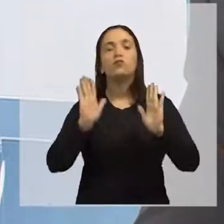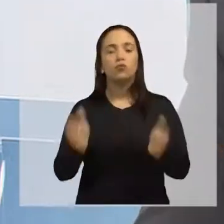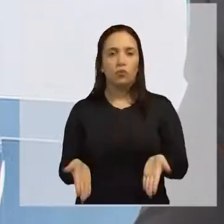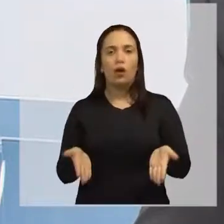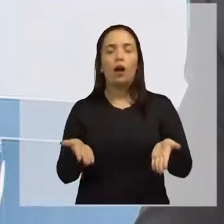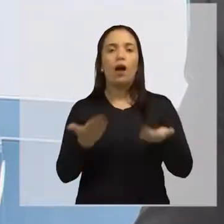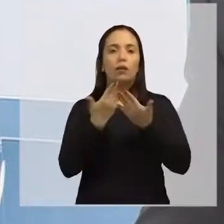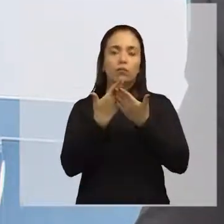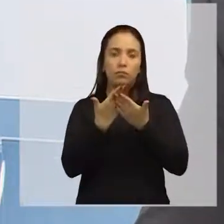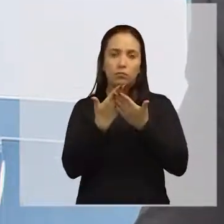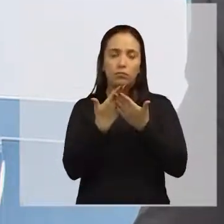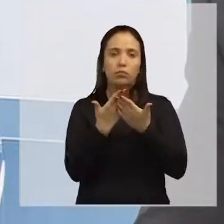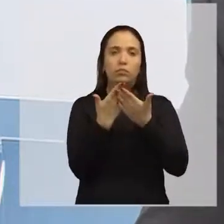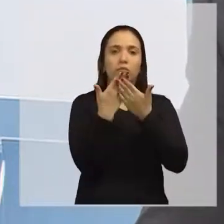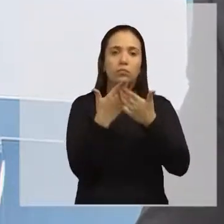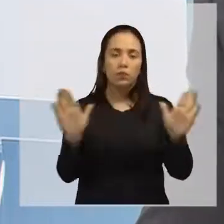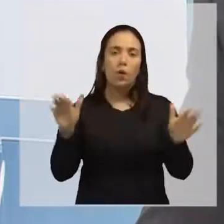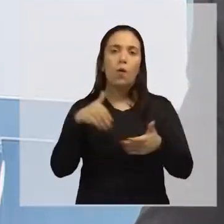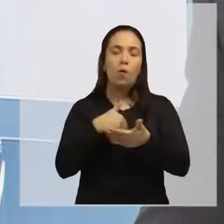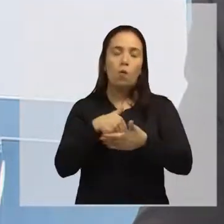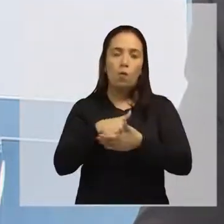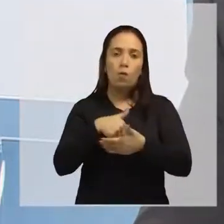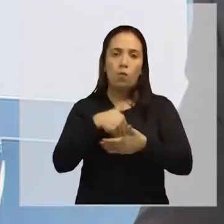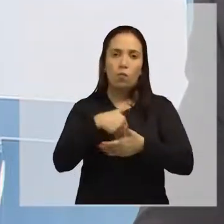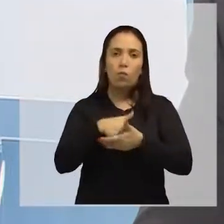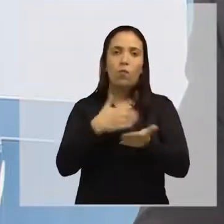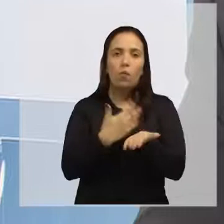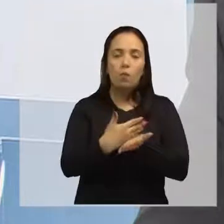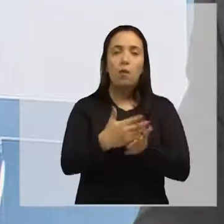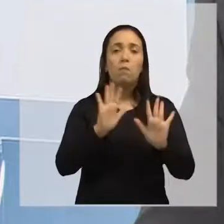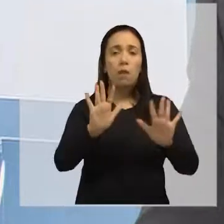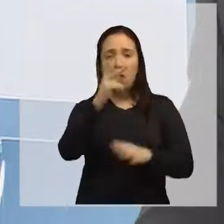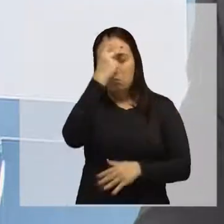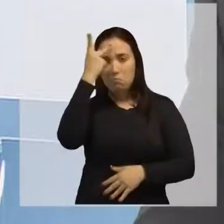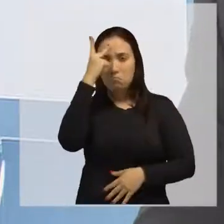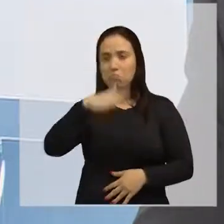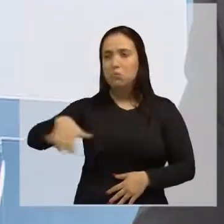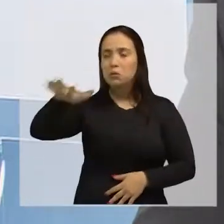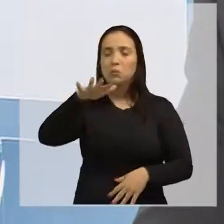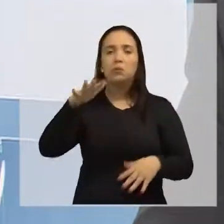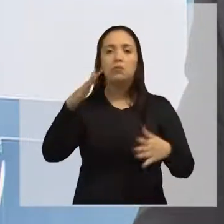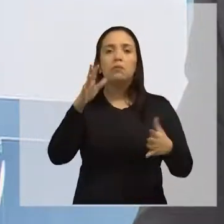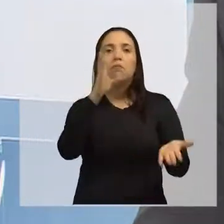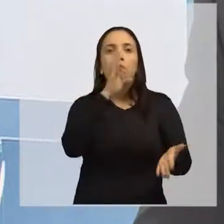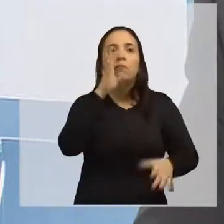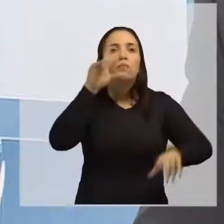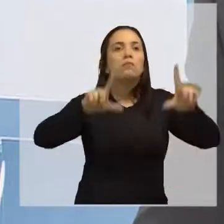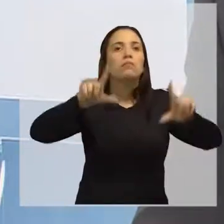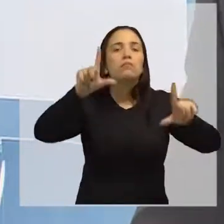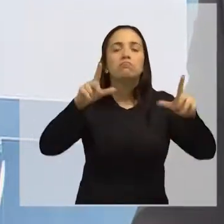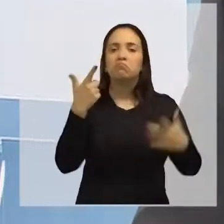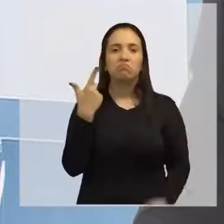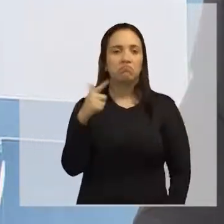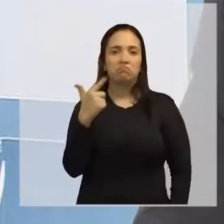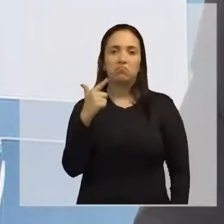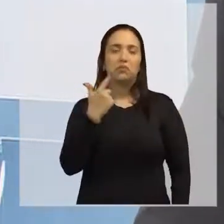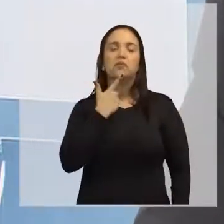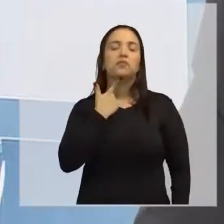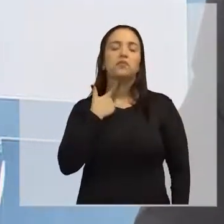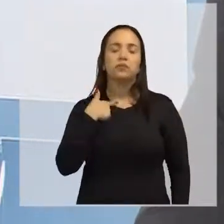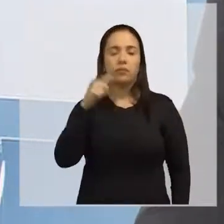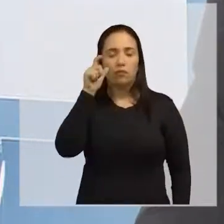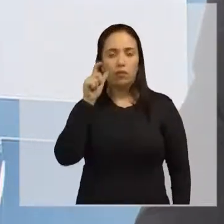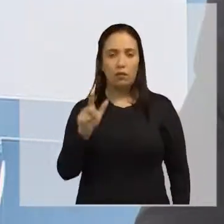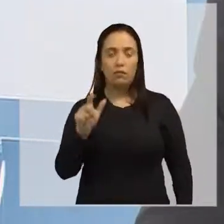aberta, os jogos já iniciaram, mas a população brasileira está totalmente alheia a esse processo. Até a